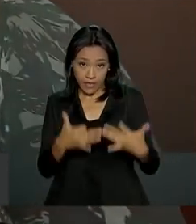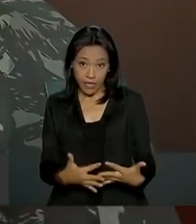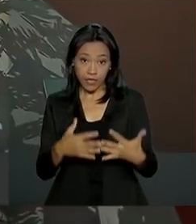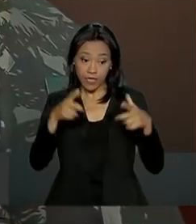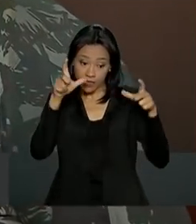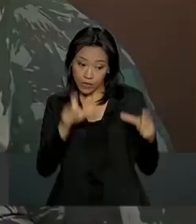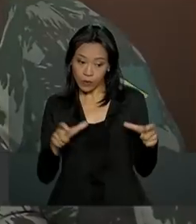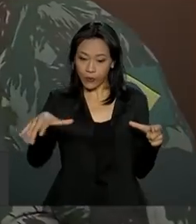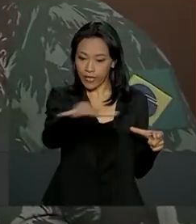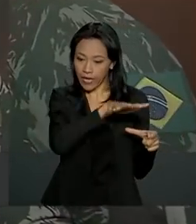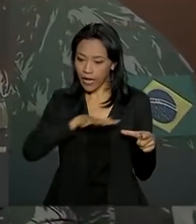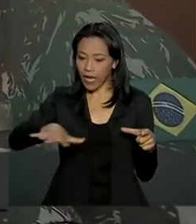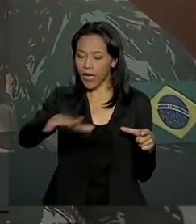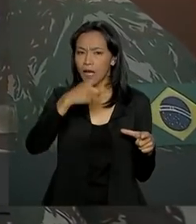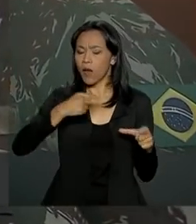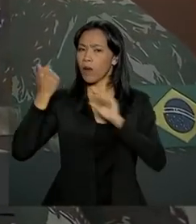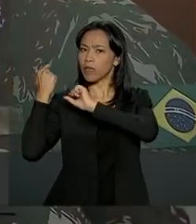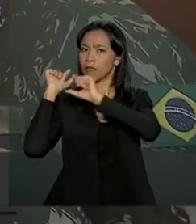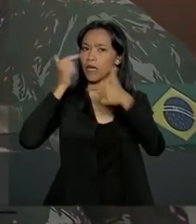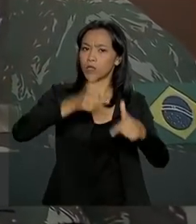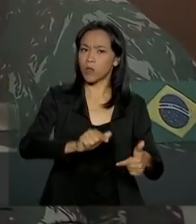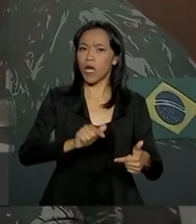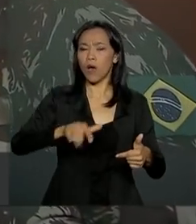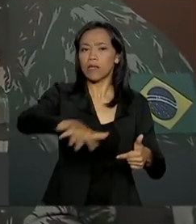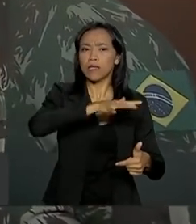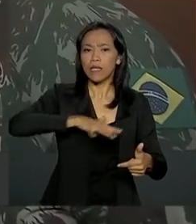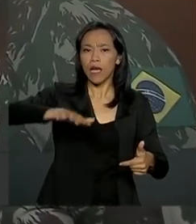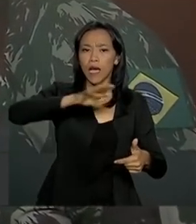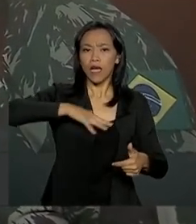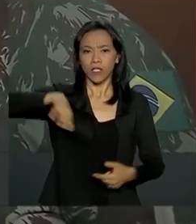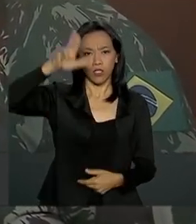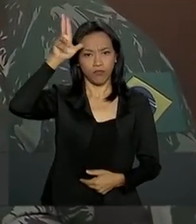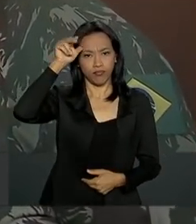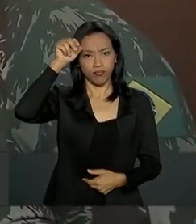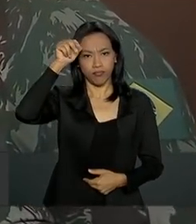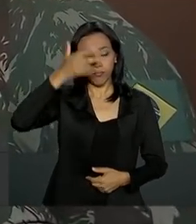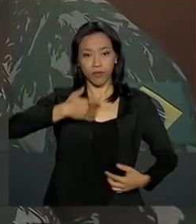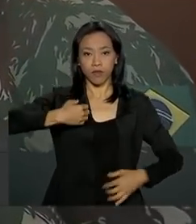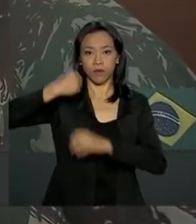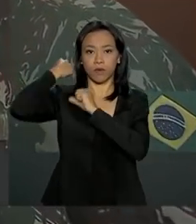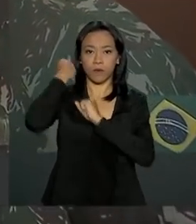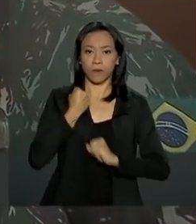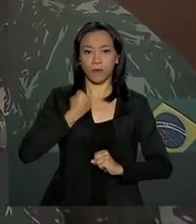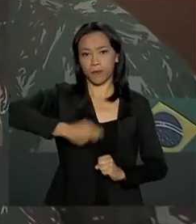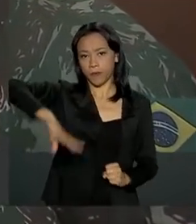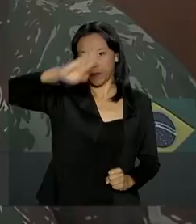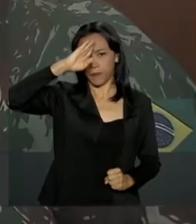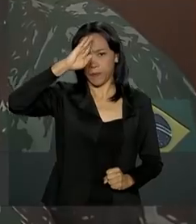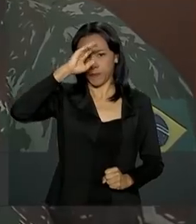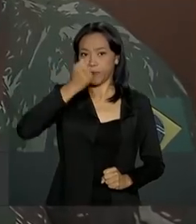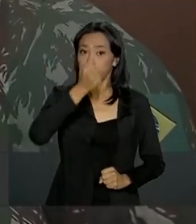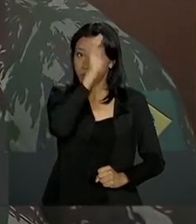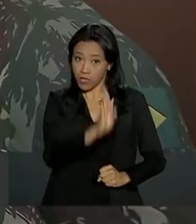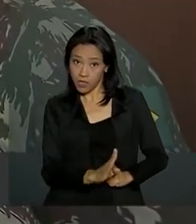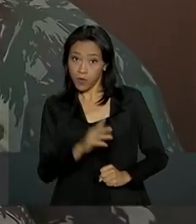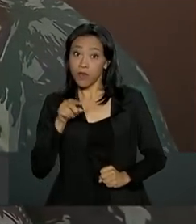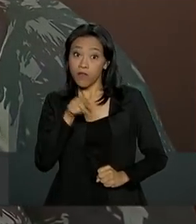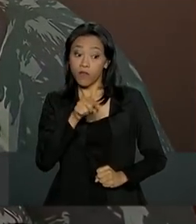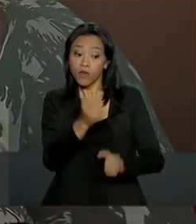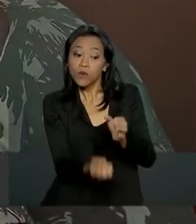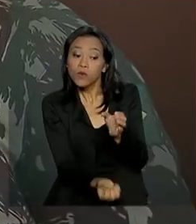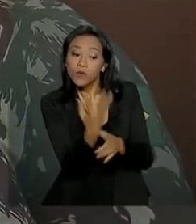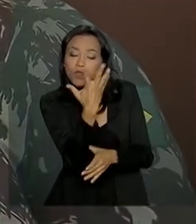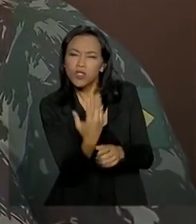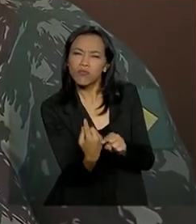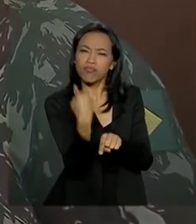mais tradicionais da Arma de Cavalaria do Exército Brasileiro e foi estacionado na Vila Militar no início